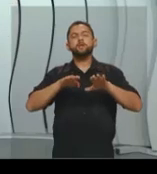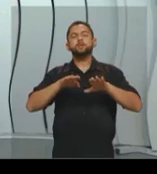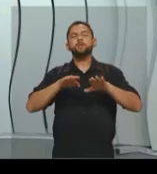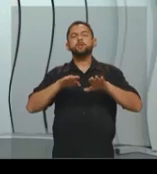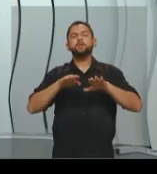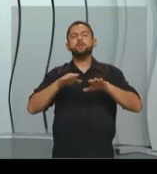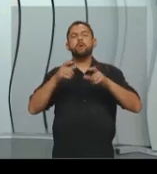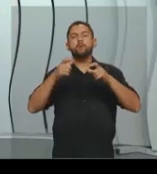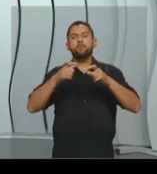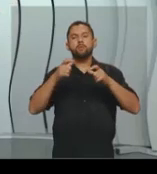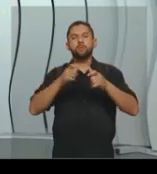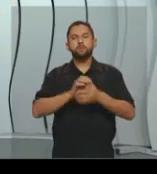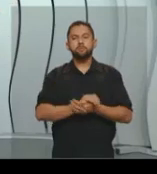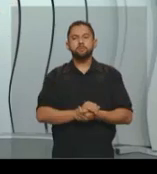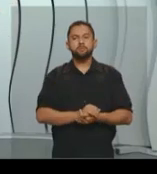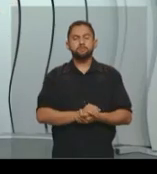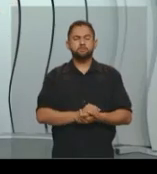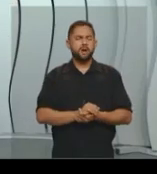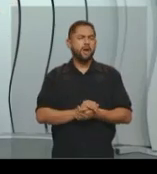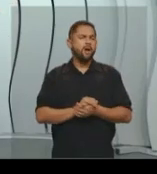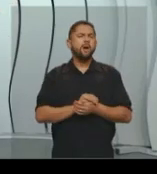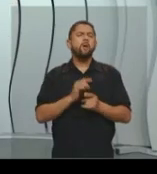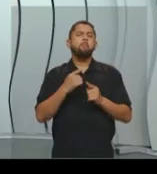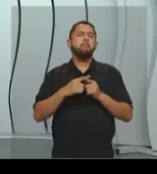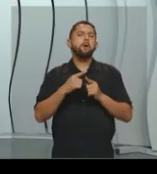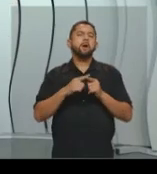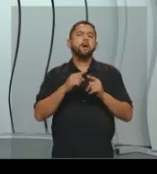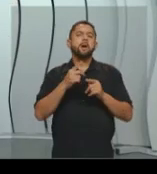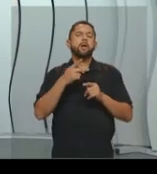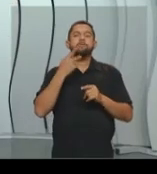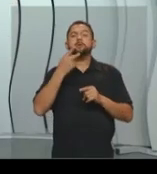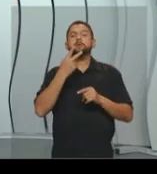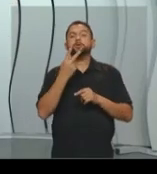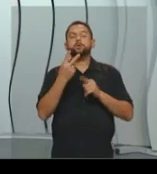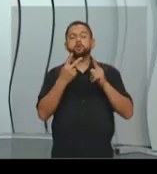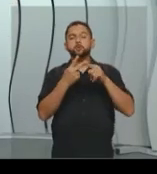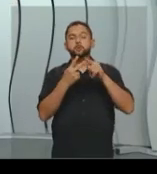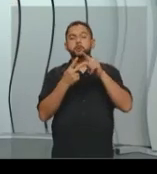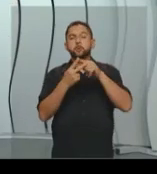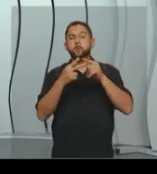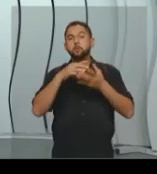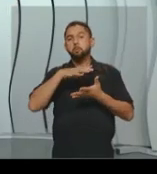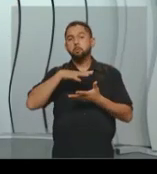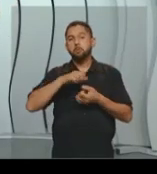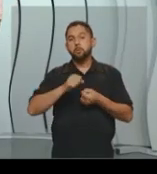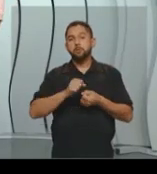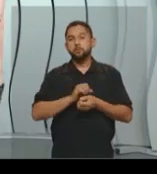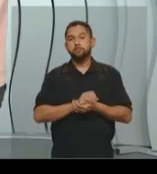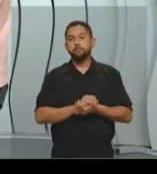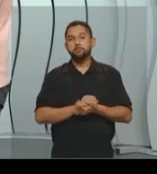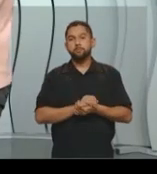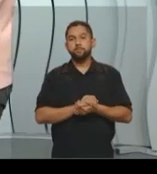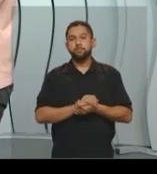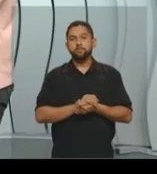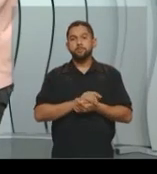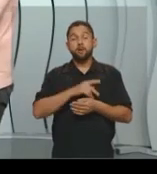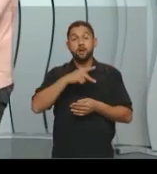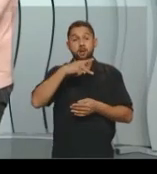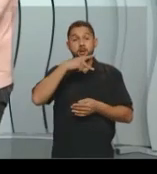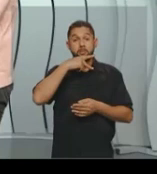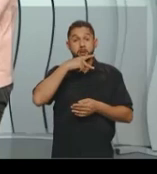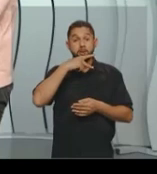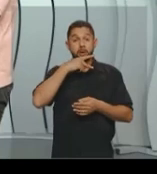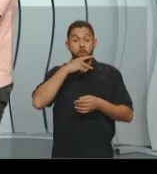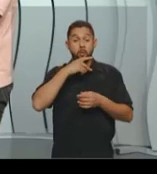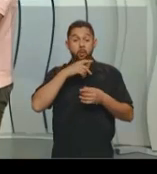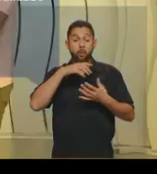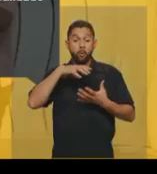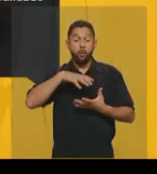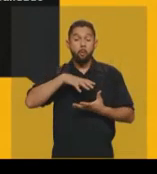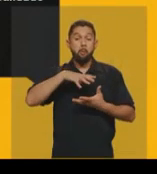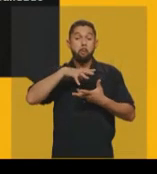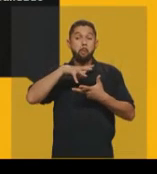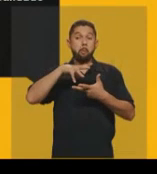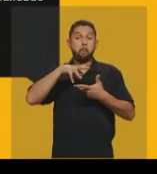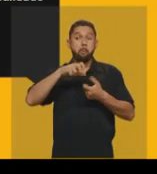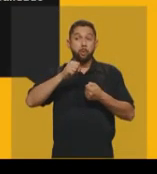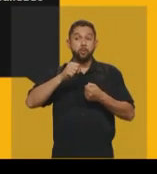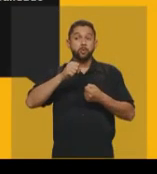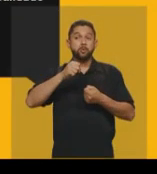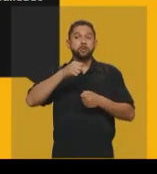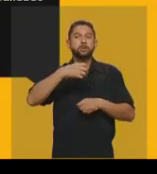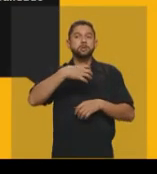dois mundos? A relação é a seguinte: para Platão, o mundo sensível ele é uma